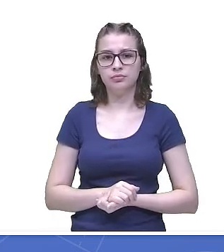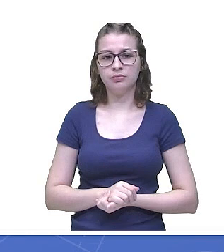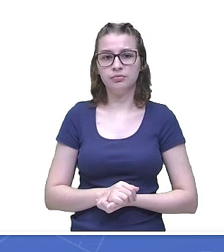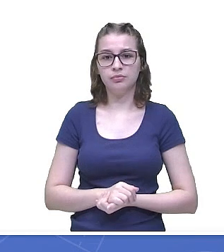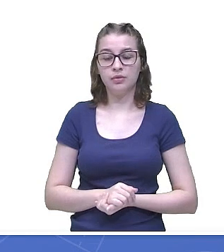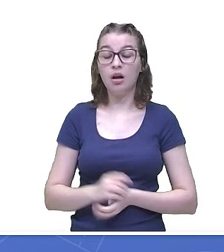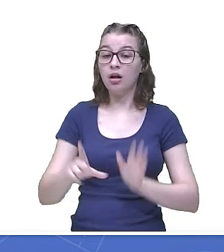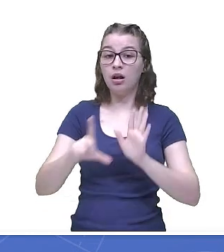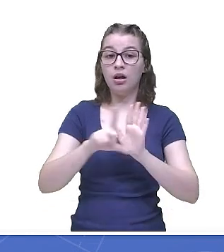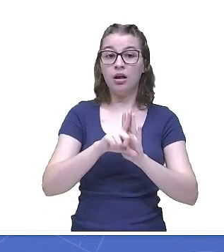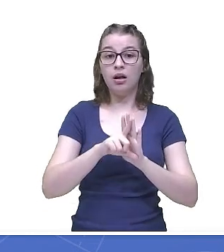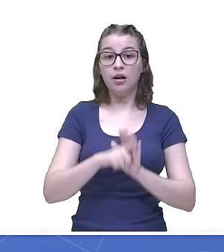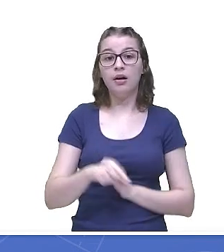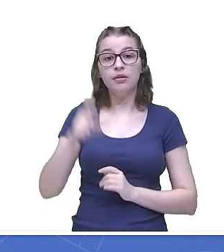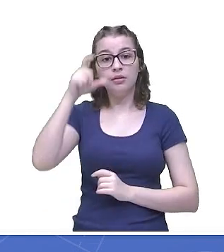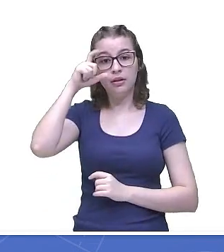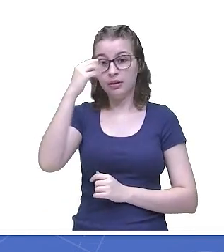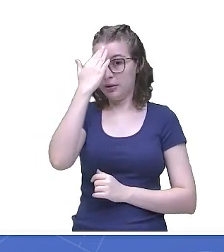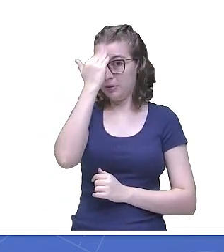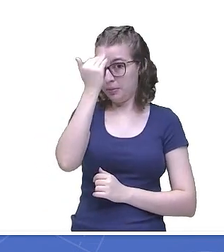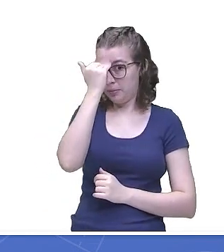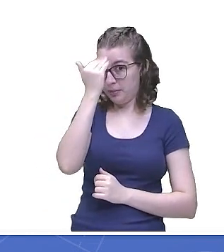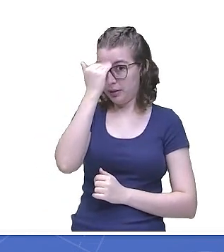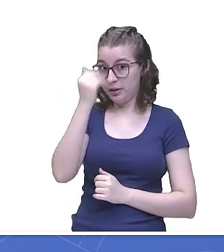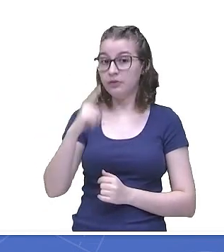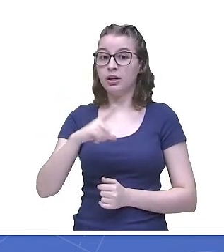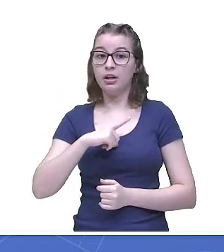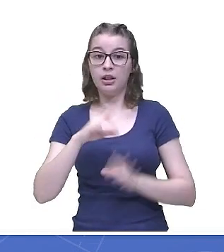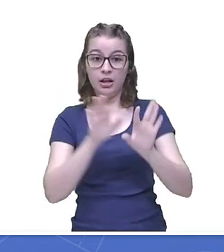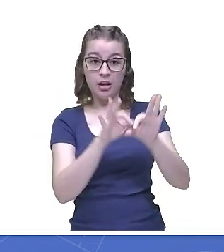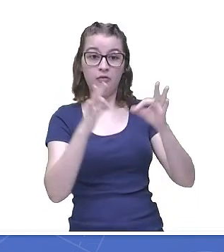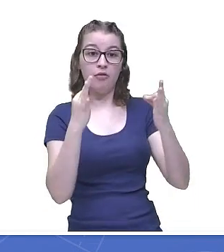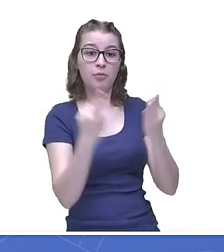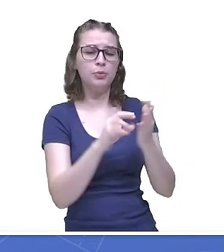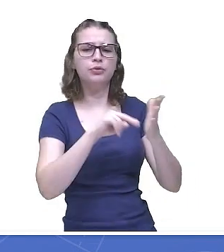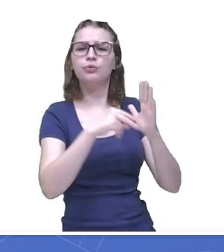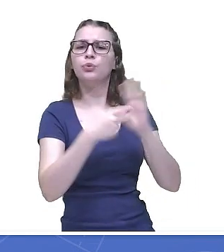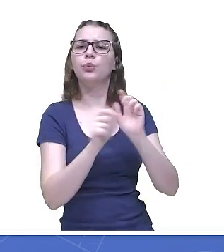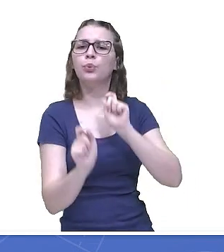A Lei Maria da Penha define família como sendo